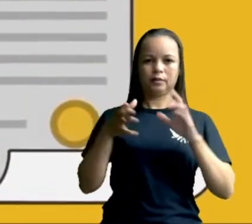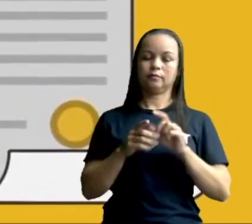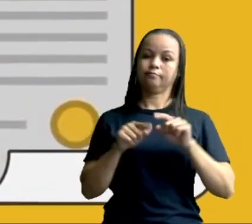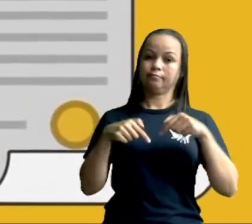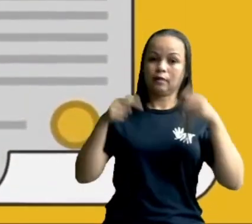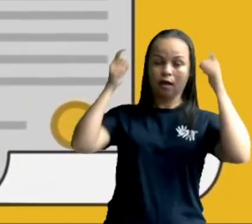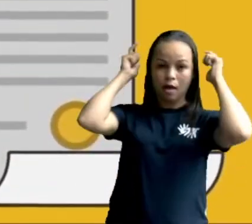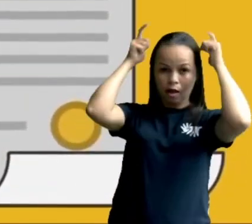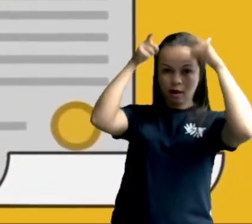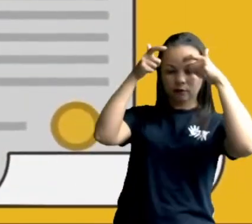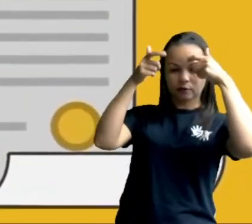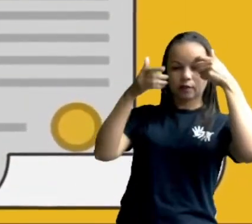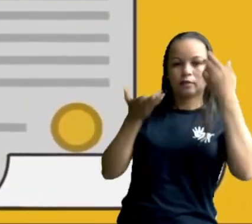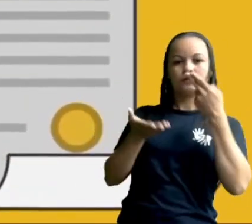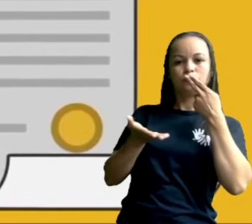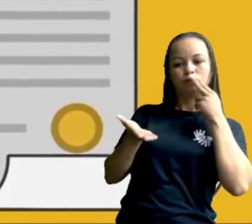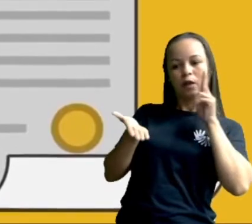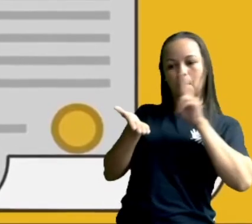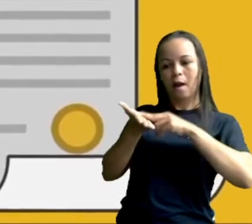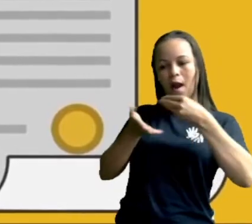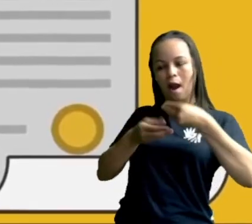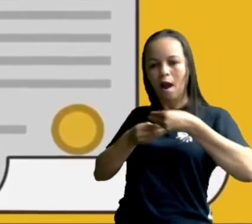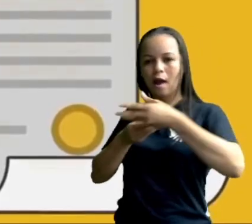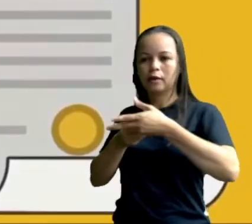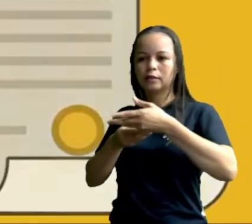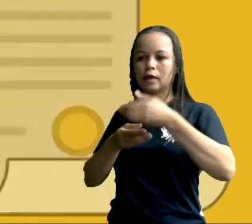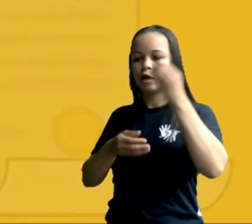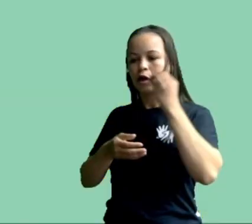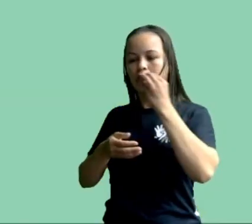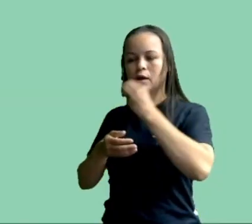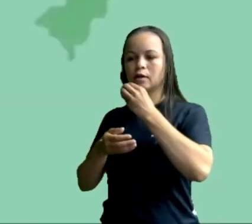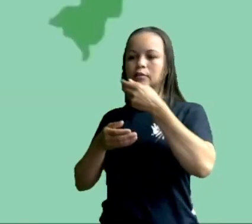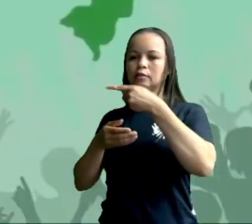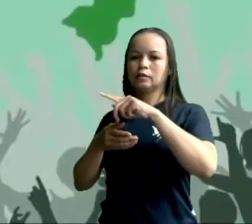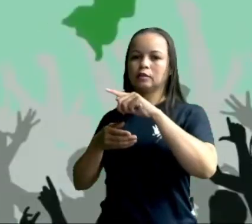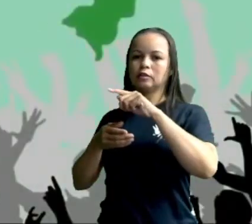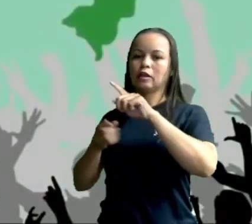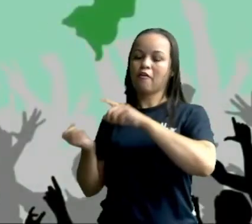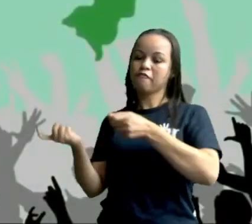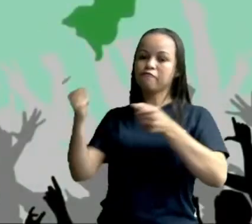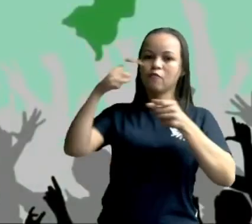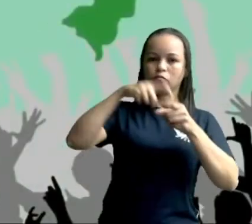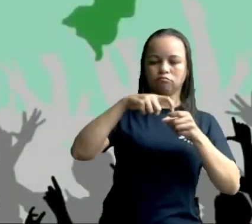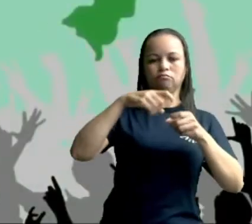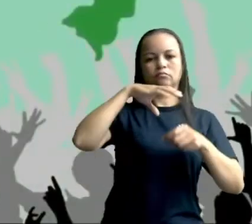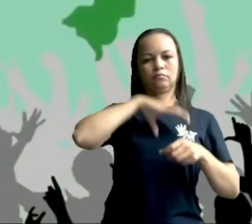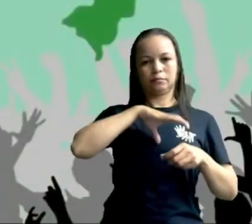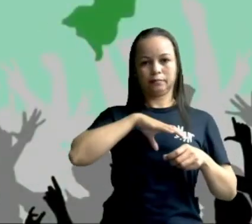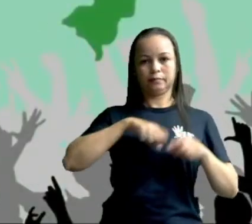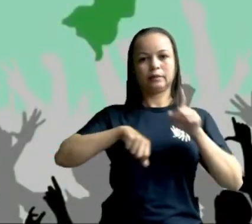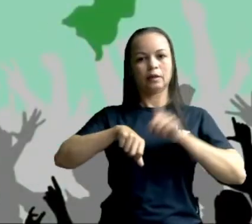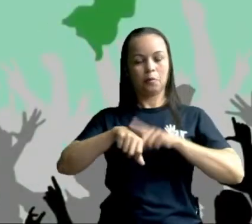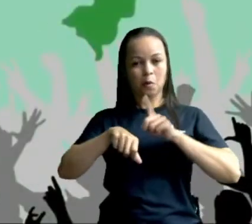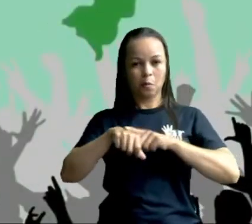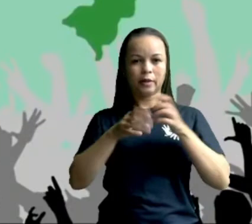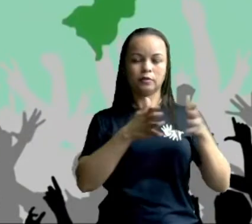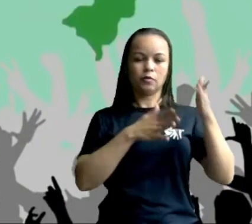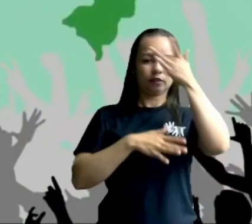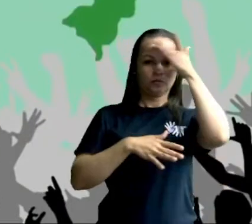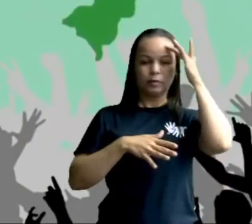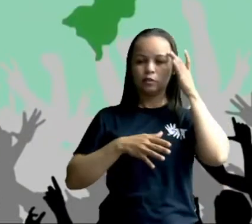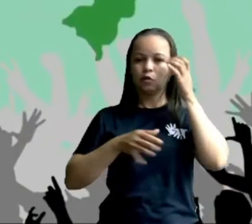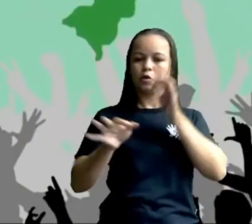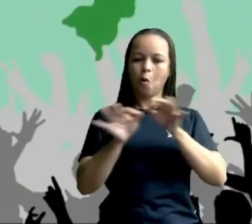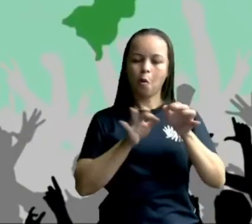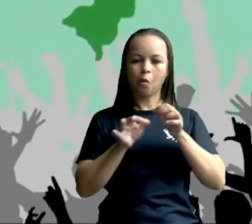VI enviou uma carta a Dom Pedro I exigindo seu retorno a Portugal. A partir desse momento, as pessoas